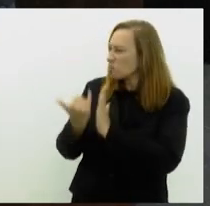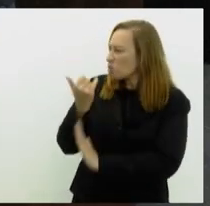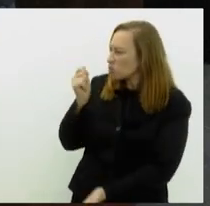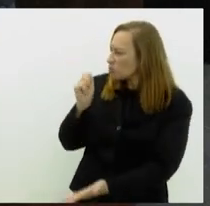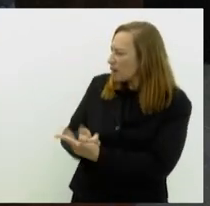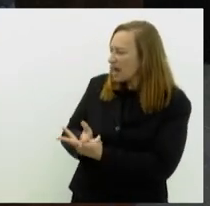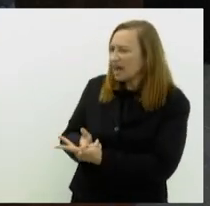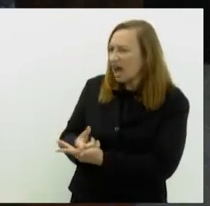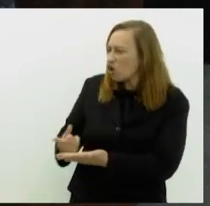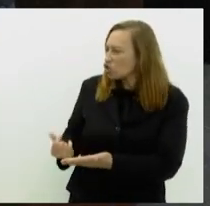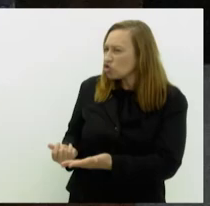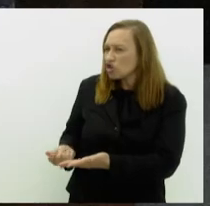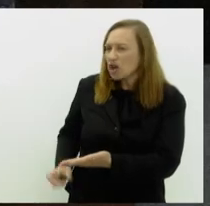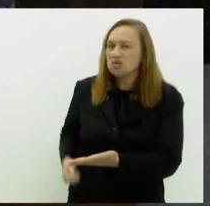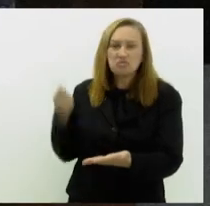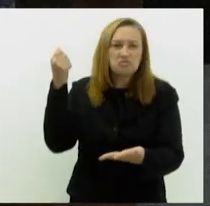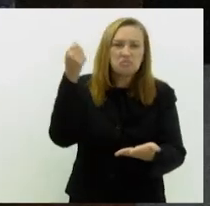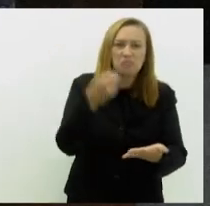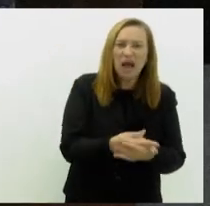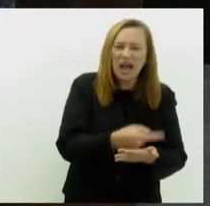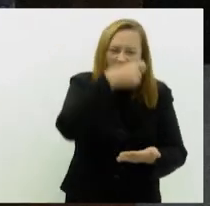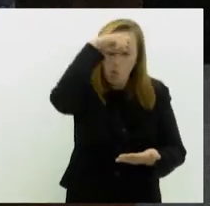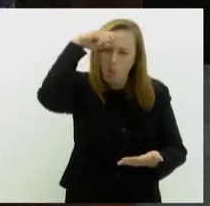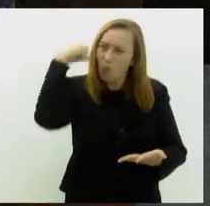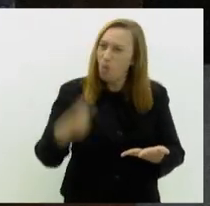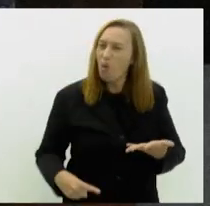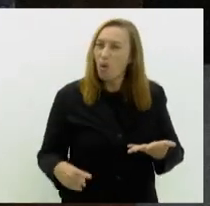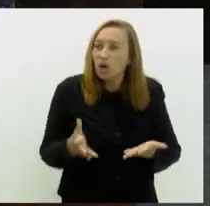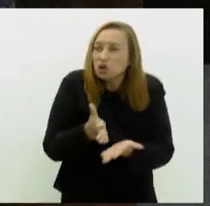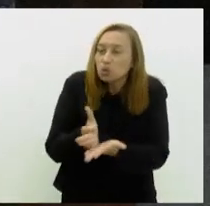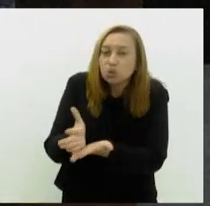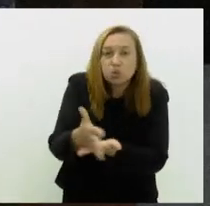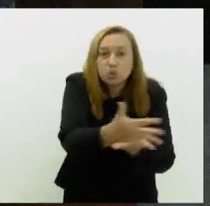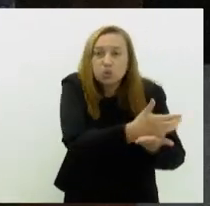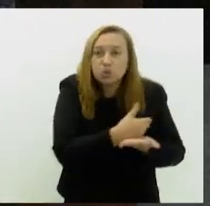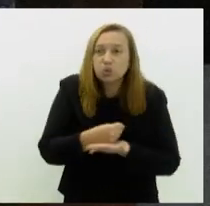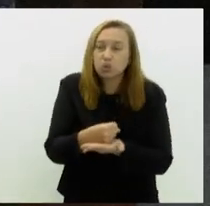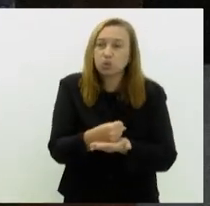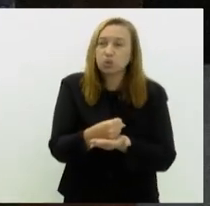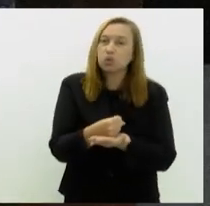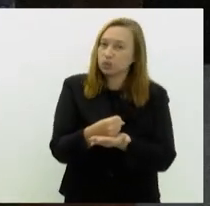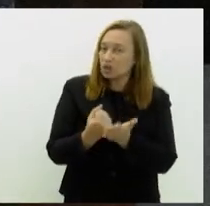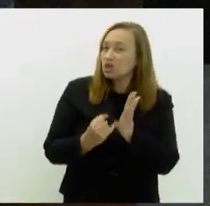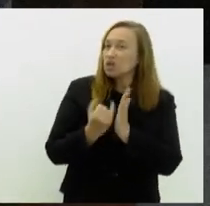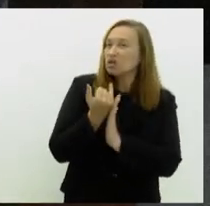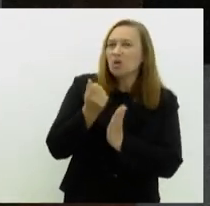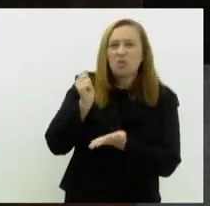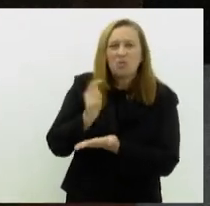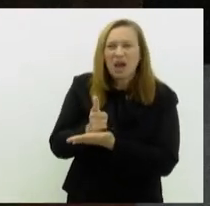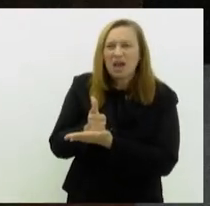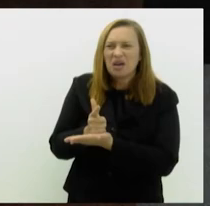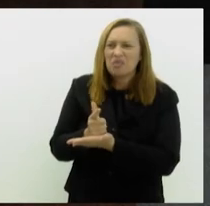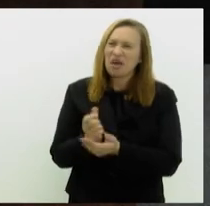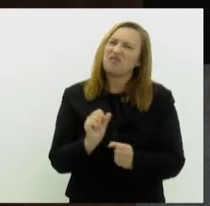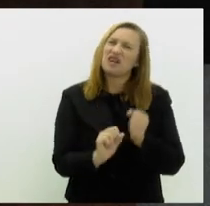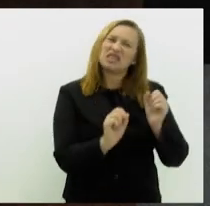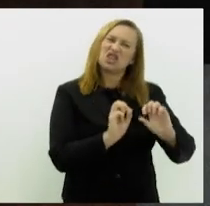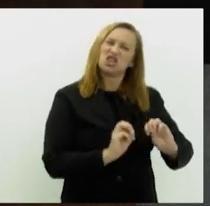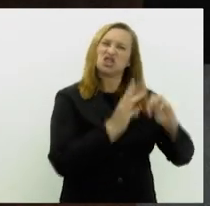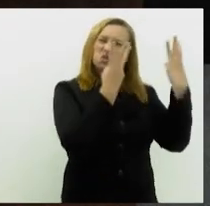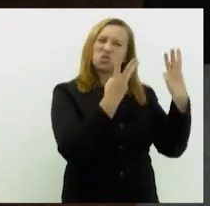colocar o dinheiro dele suado, recolhido através dos impostos pagos, para fazer